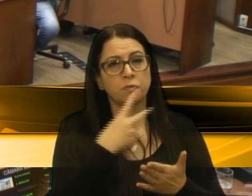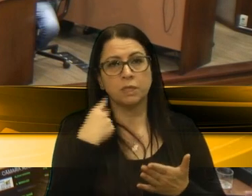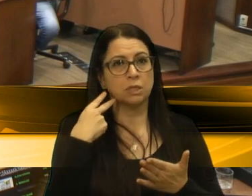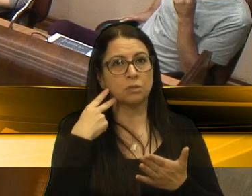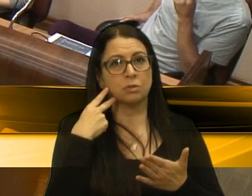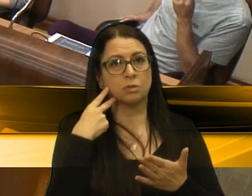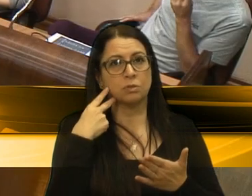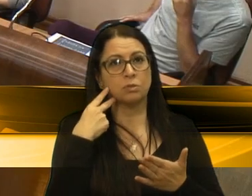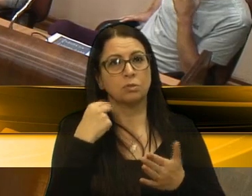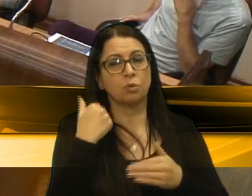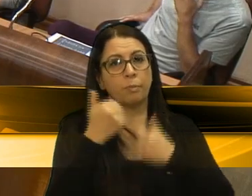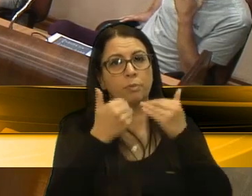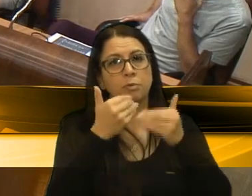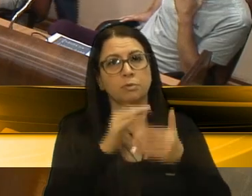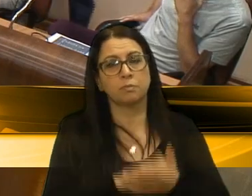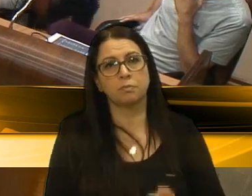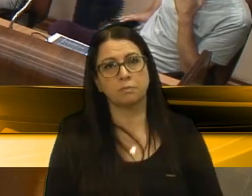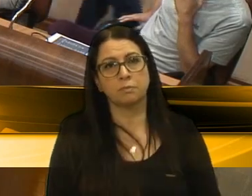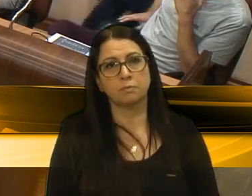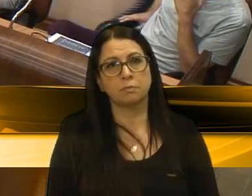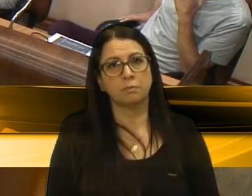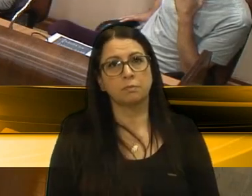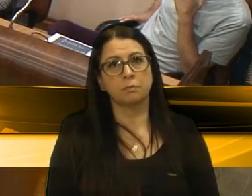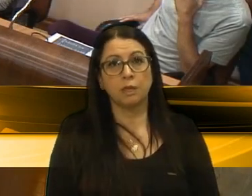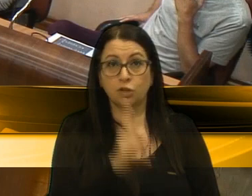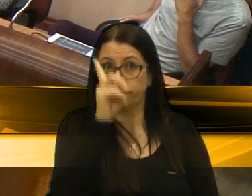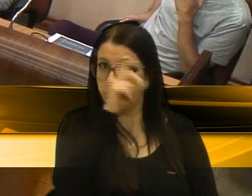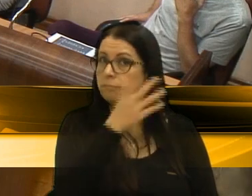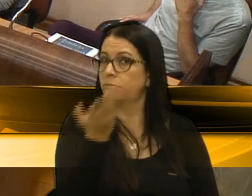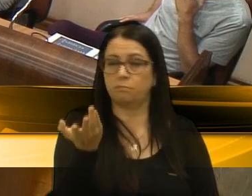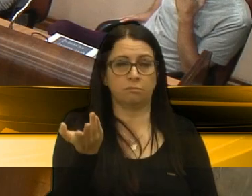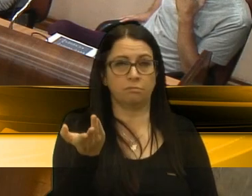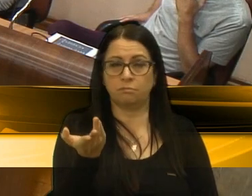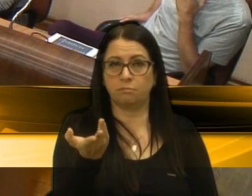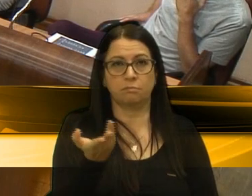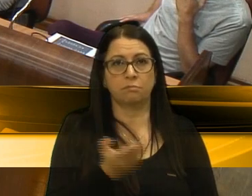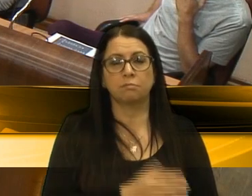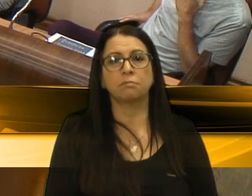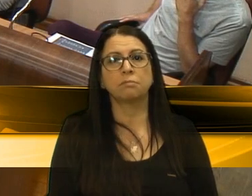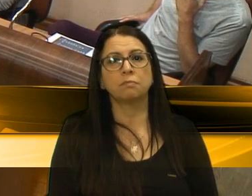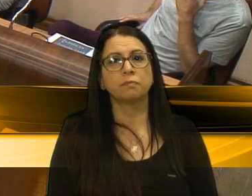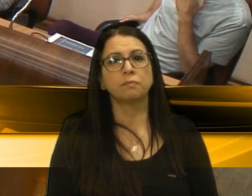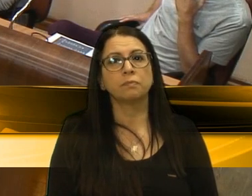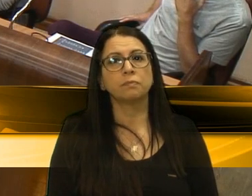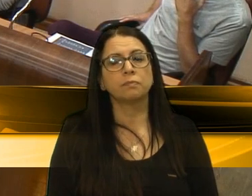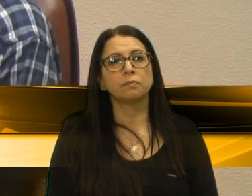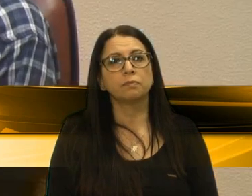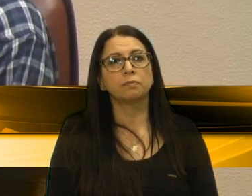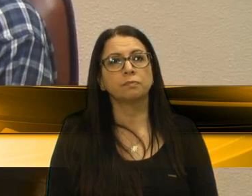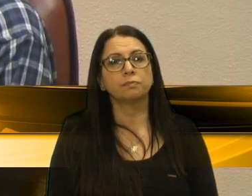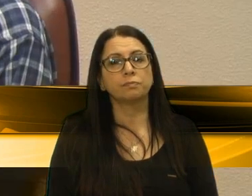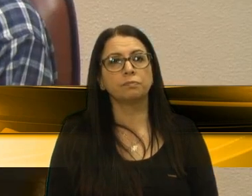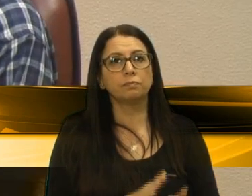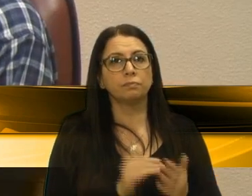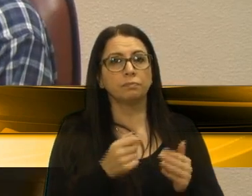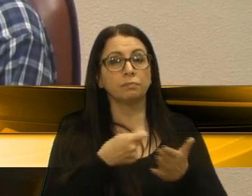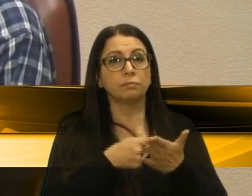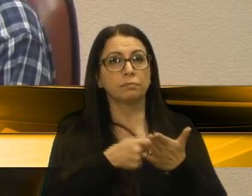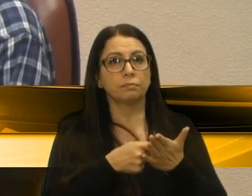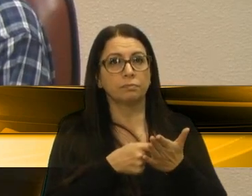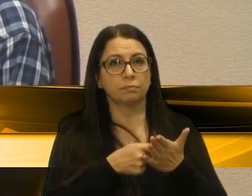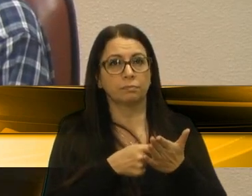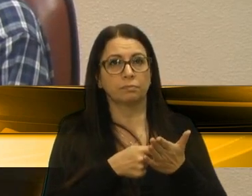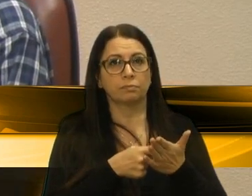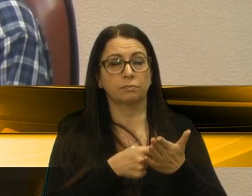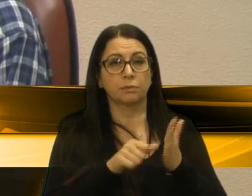o ritual, o procedimento, né? Então, é difícil, né? Bem, eu vou pedir, vamos tentar equacionar a